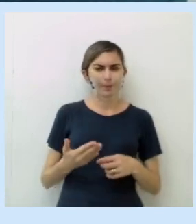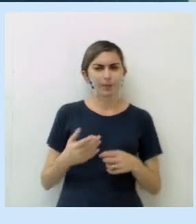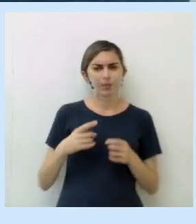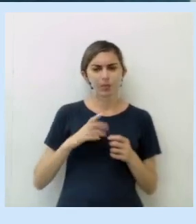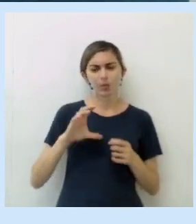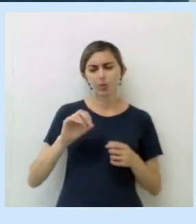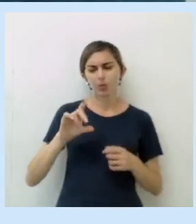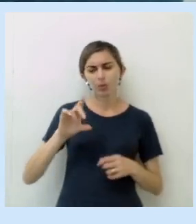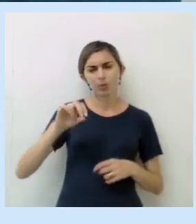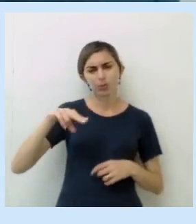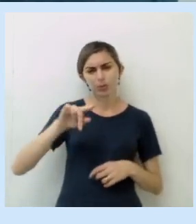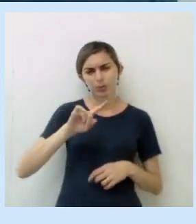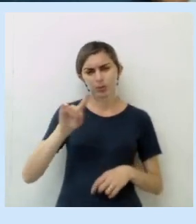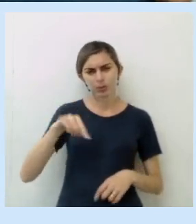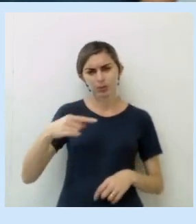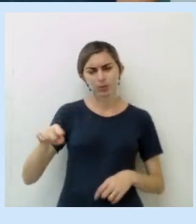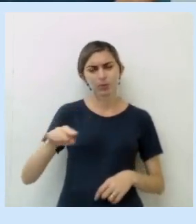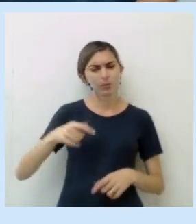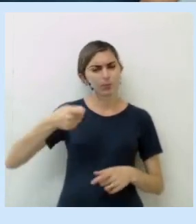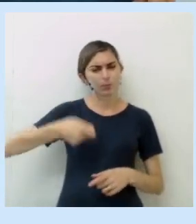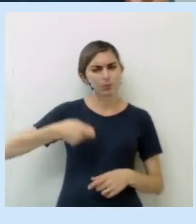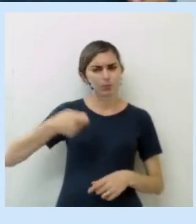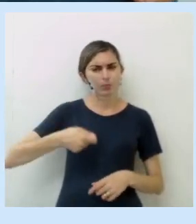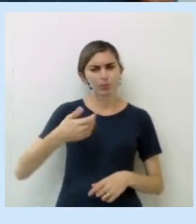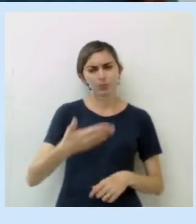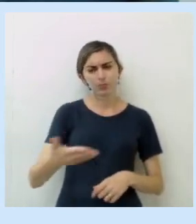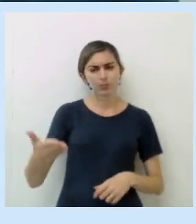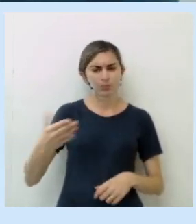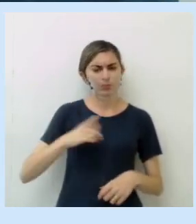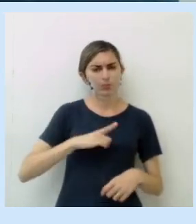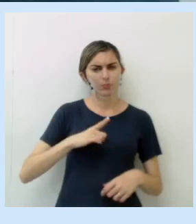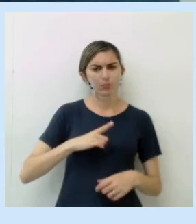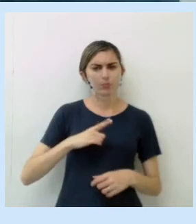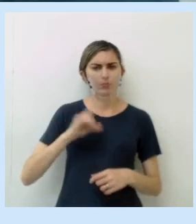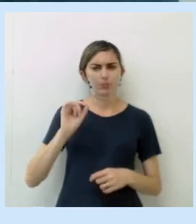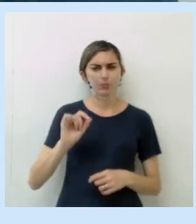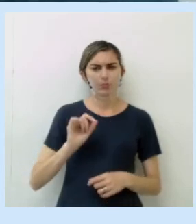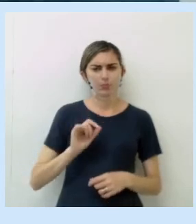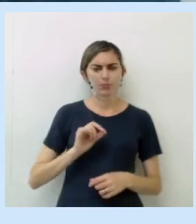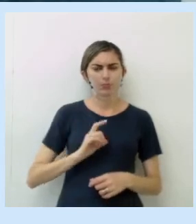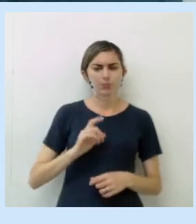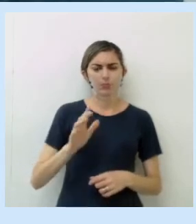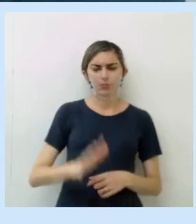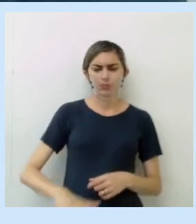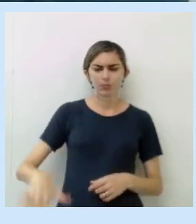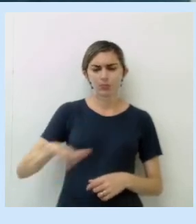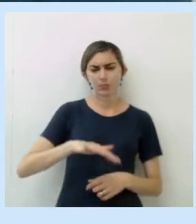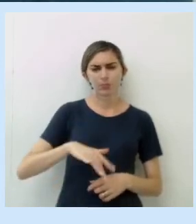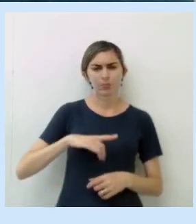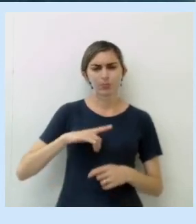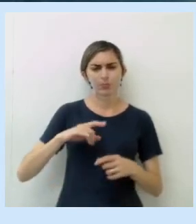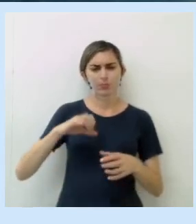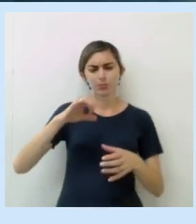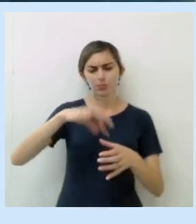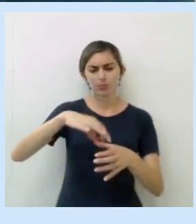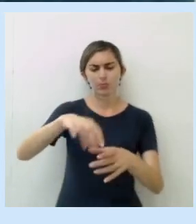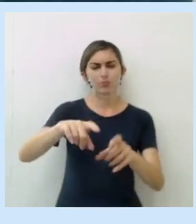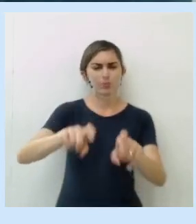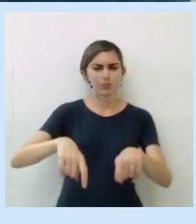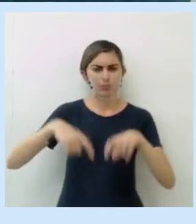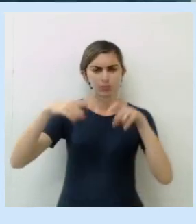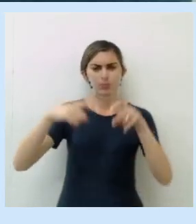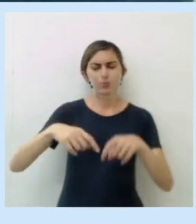a colonização ela nos impôs isso. Então a gente tem o seguinte, uma área de grandes plantations, que é